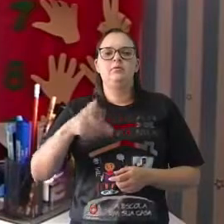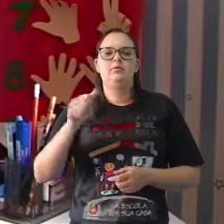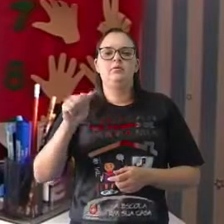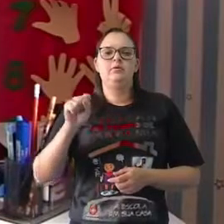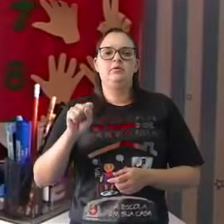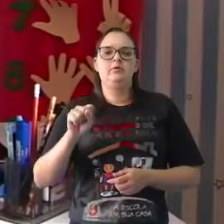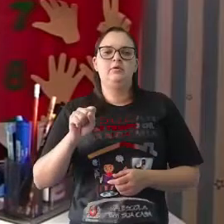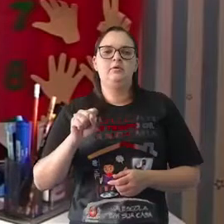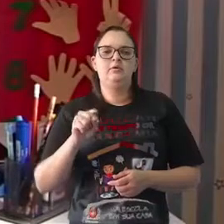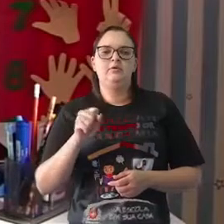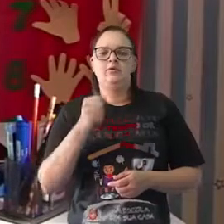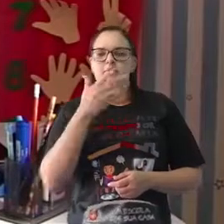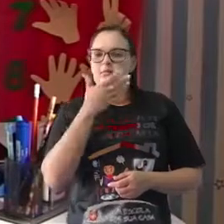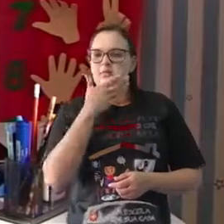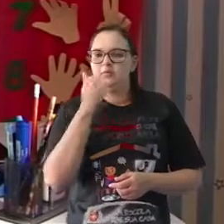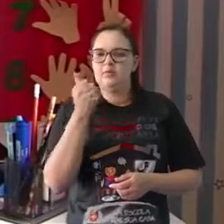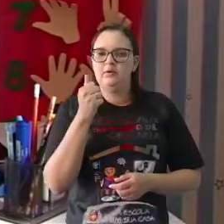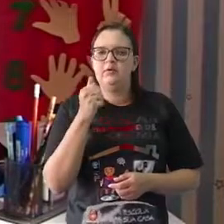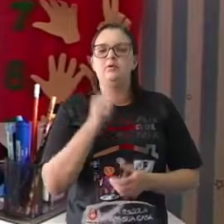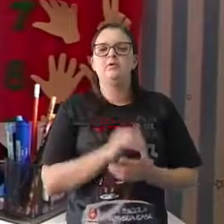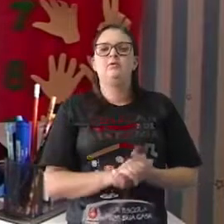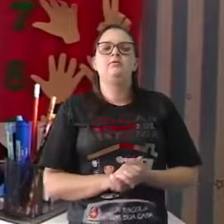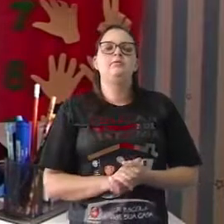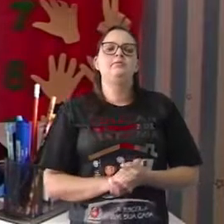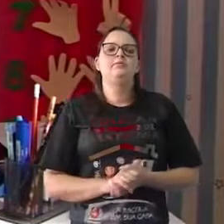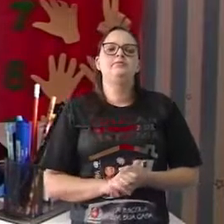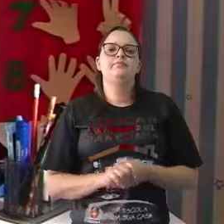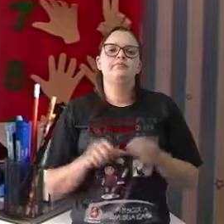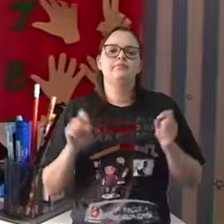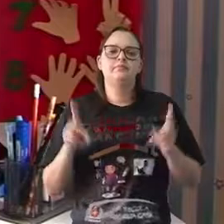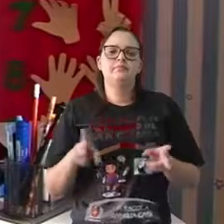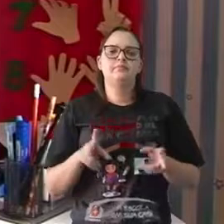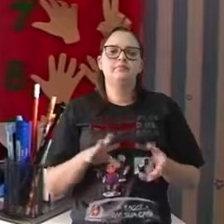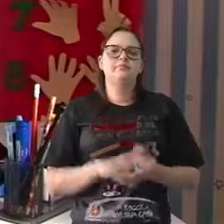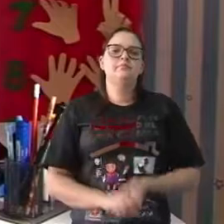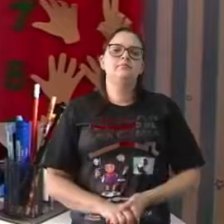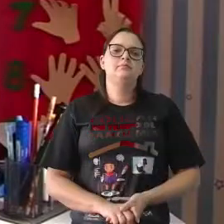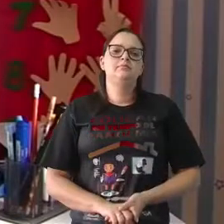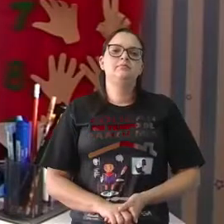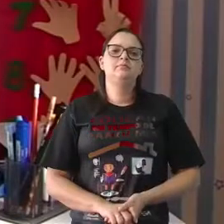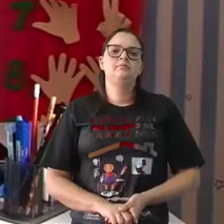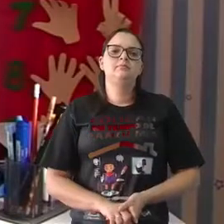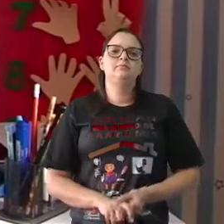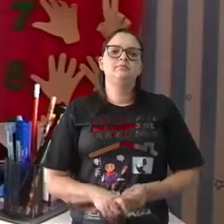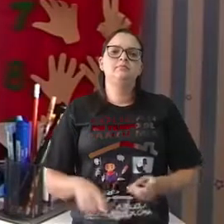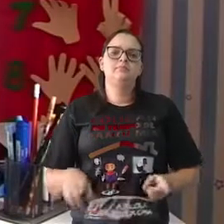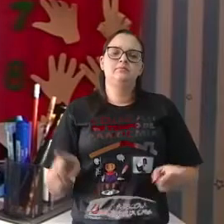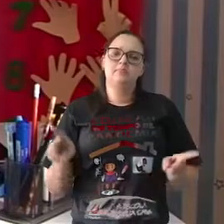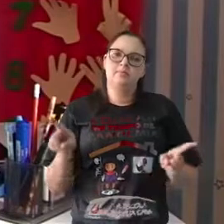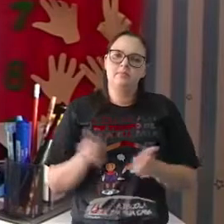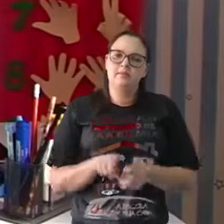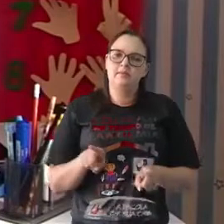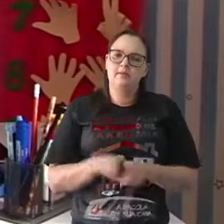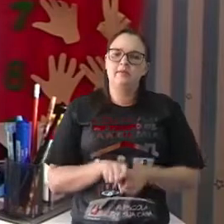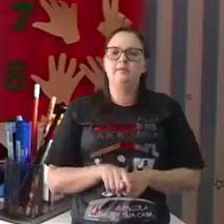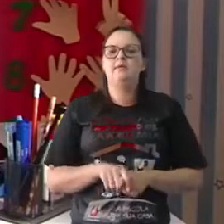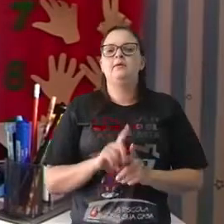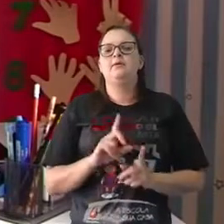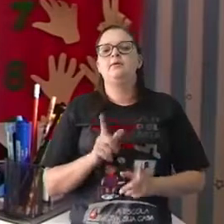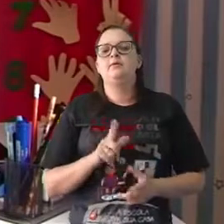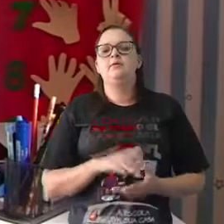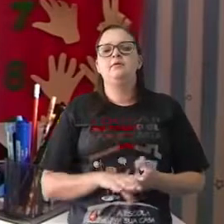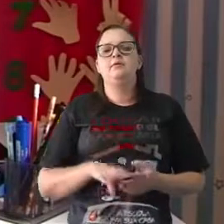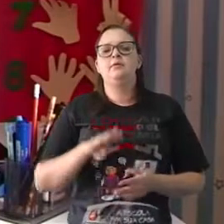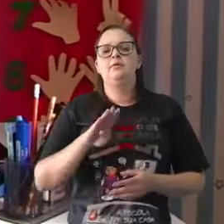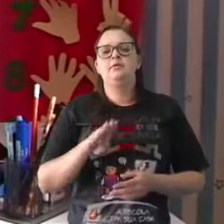uma cicatrização melhor dessa espinha ou desse acne, tá certo? Ocorre também durante a puberdade a